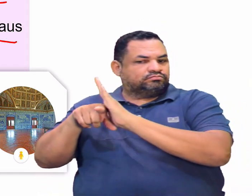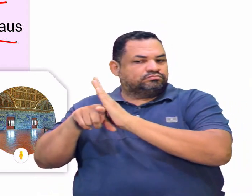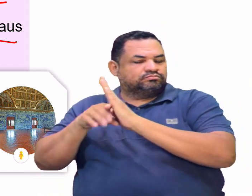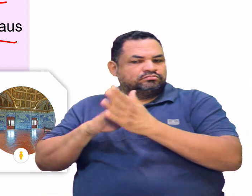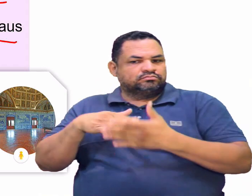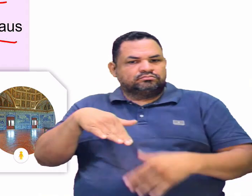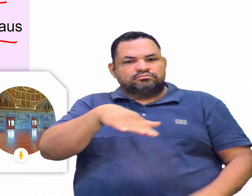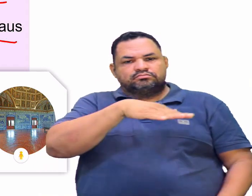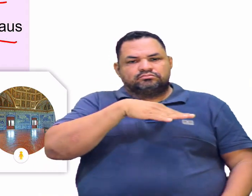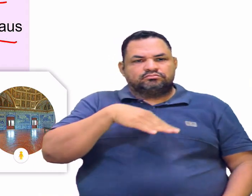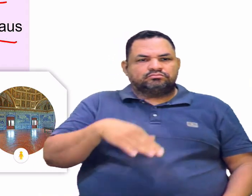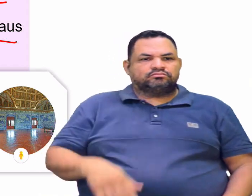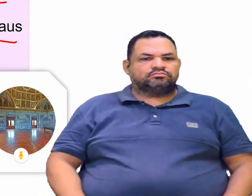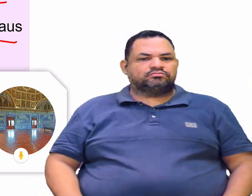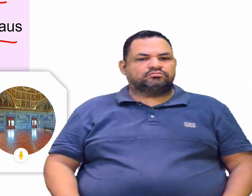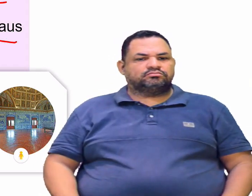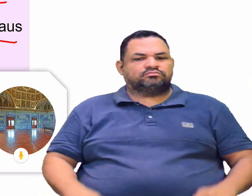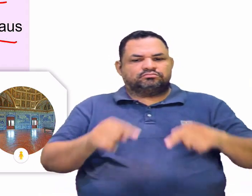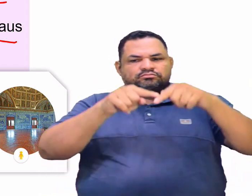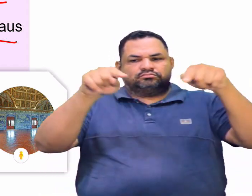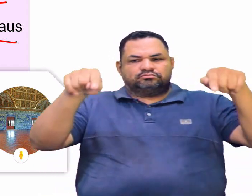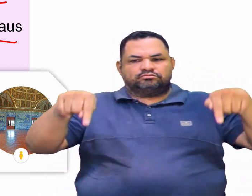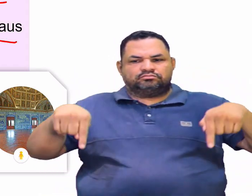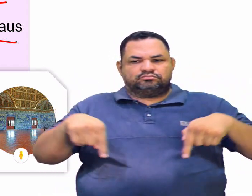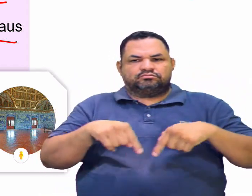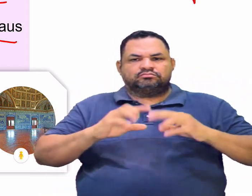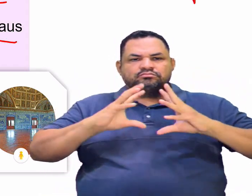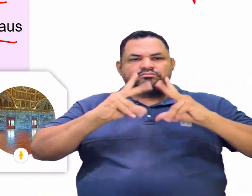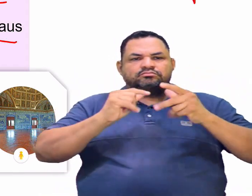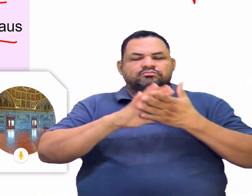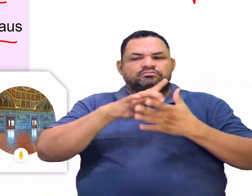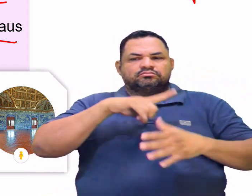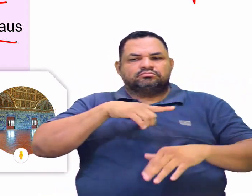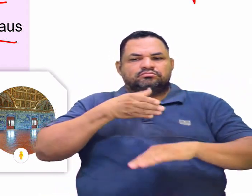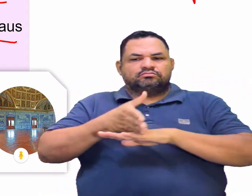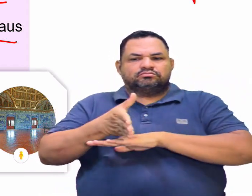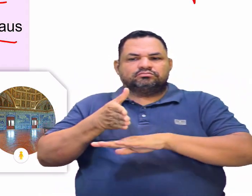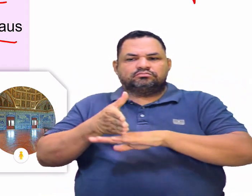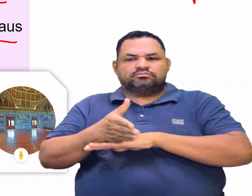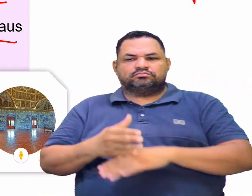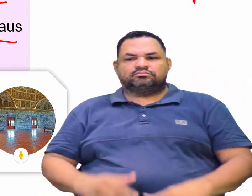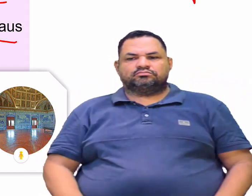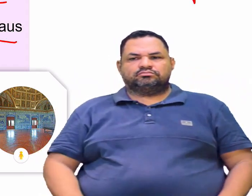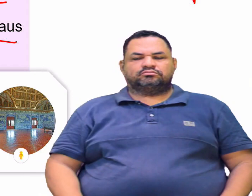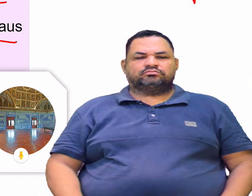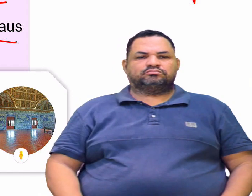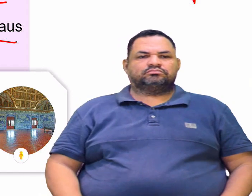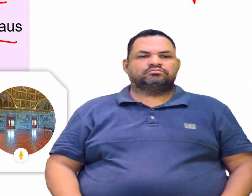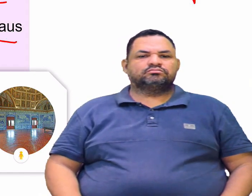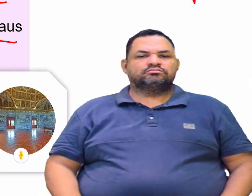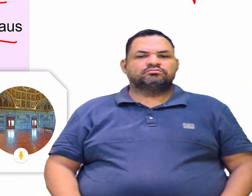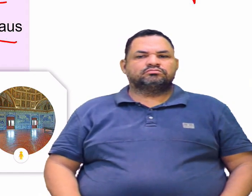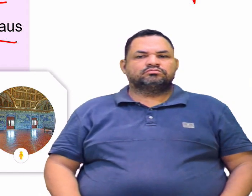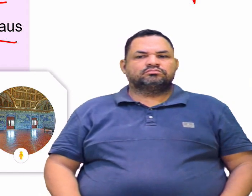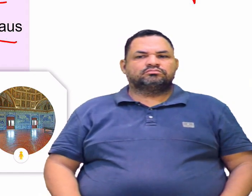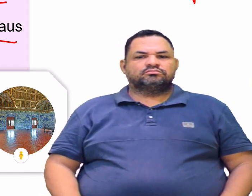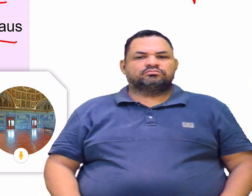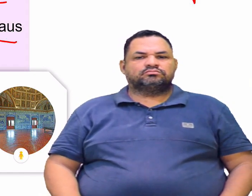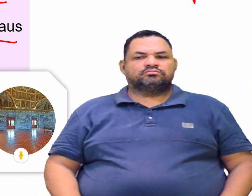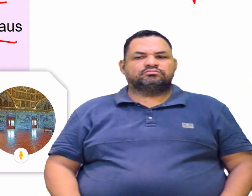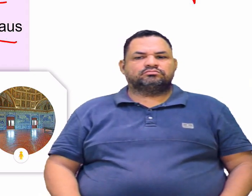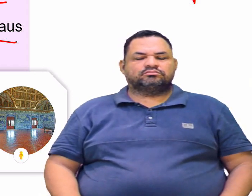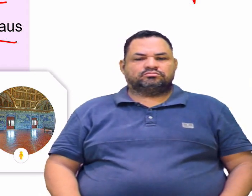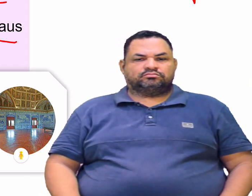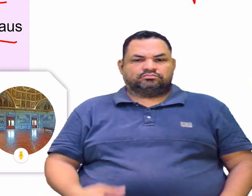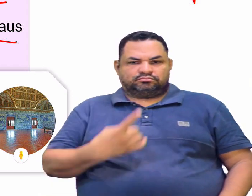essas obras que a gente está vendo, ó, salas inteiras que você tem acesso, né? E se tratando do Street View, a gente